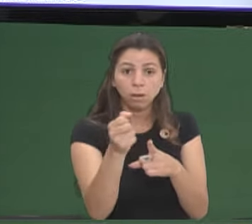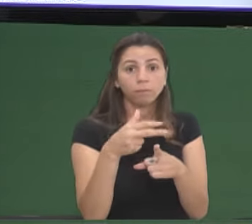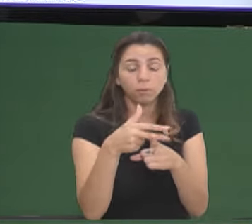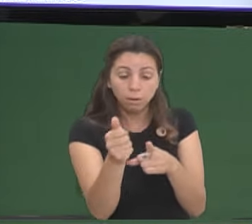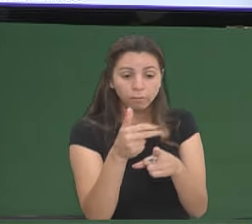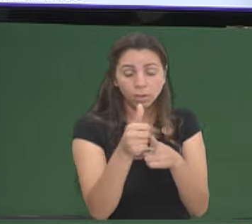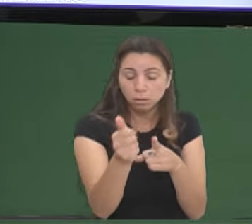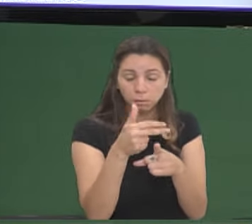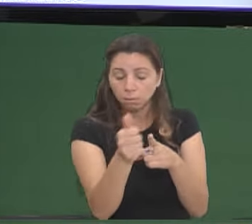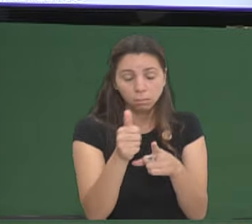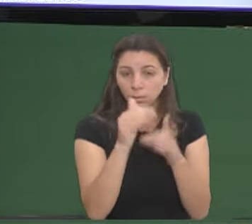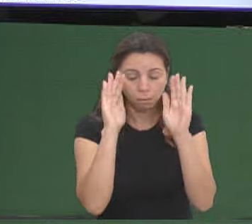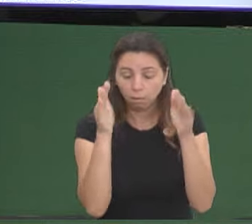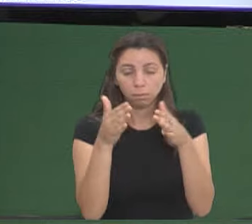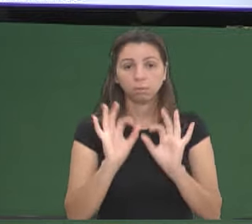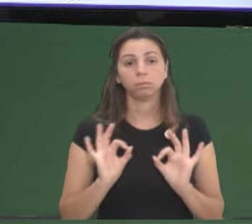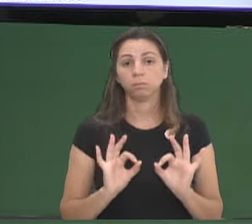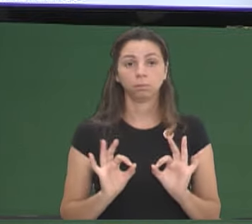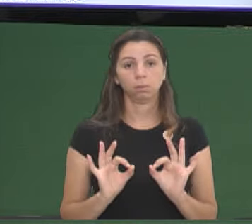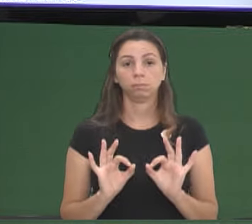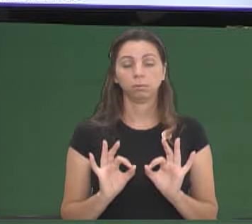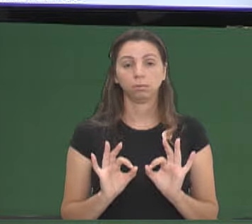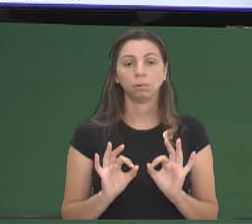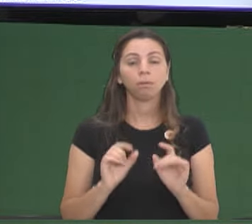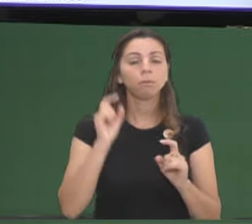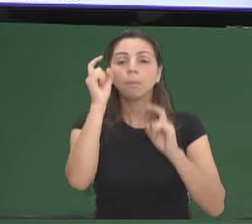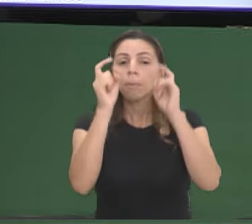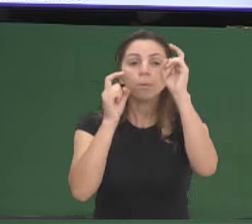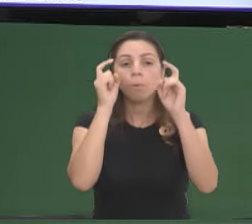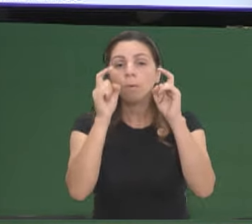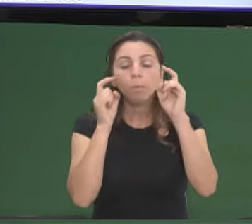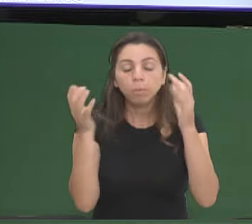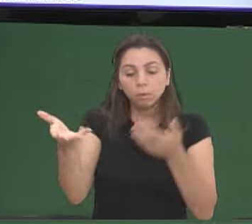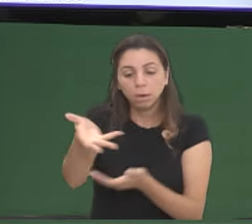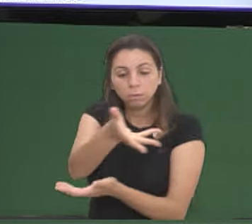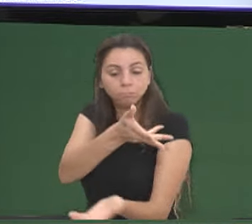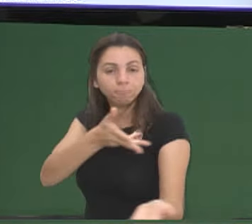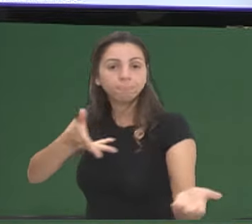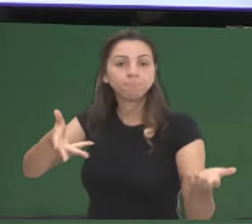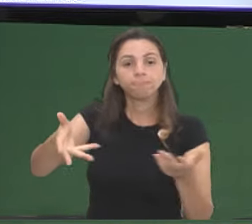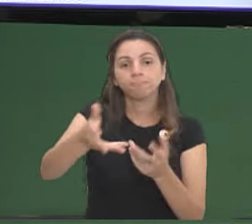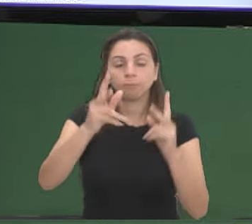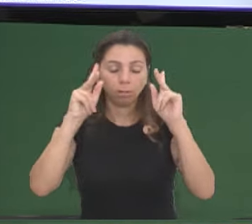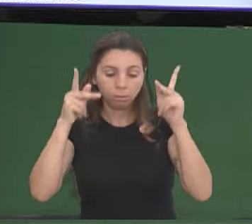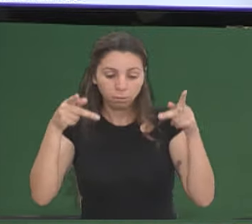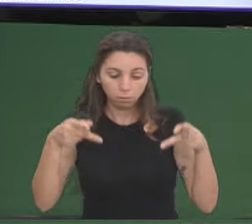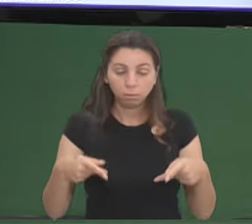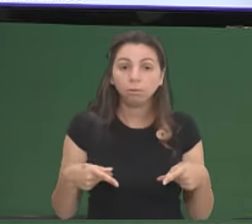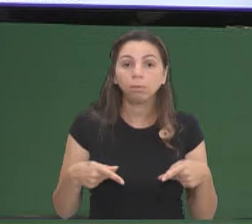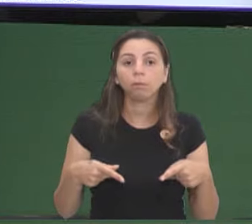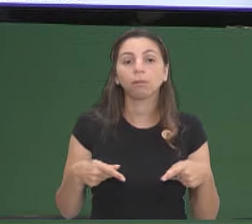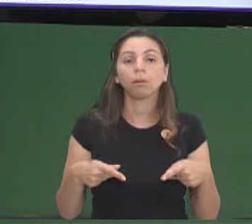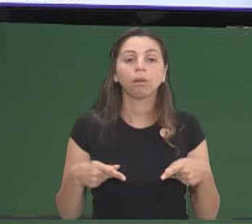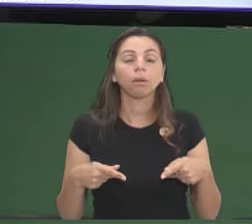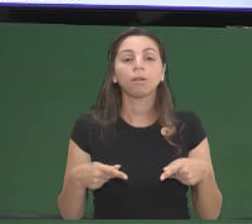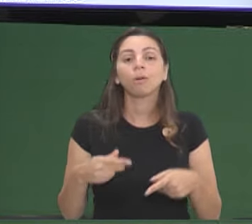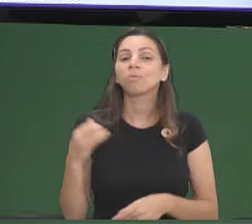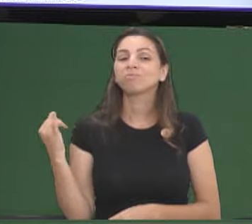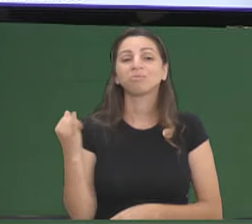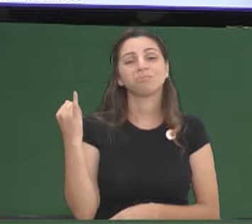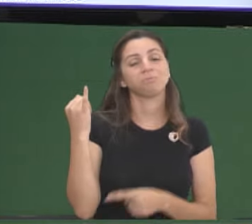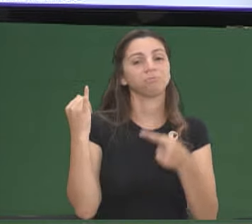só focado na vitória, né? Não se preocupa com as relações humanas, não importa que o outro perdeu, né? Essa arrogância, né?